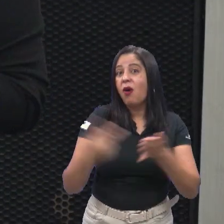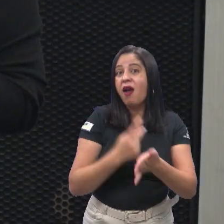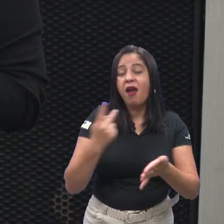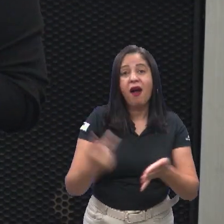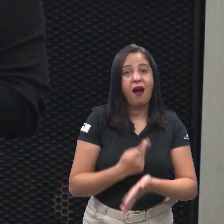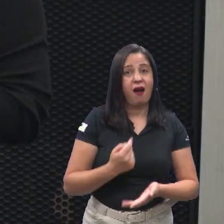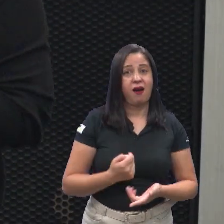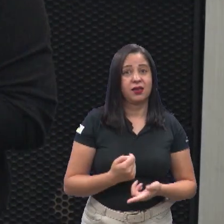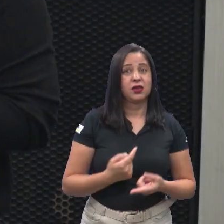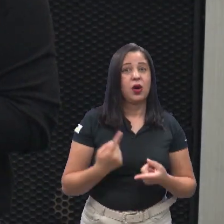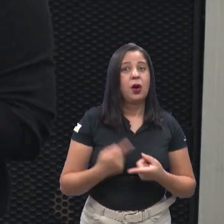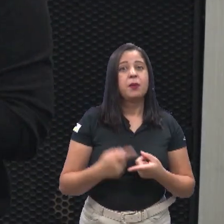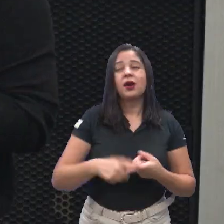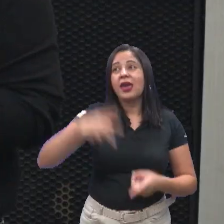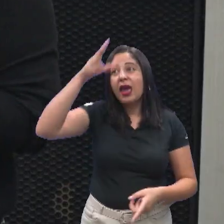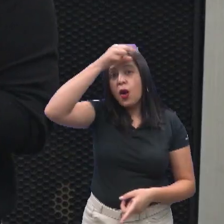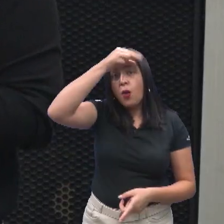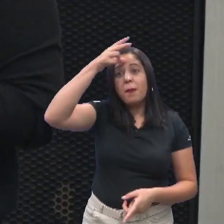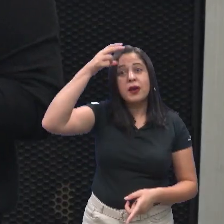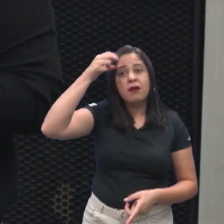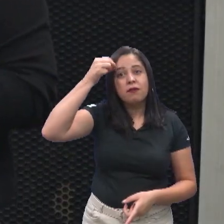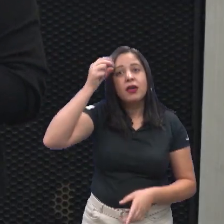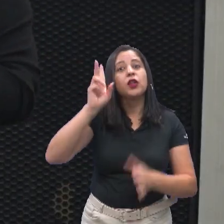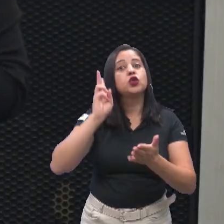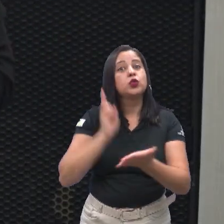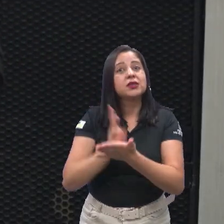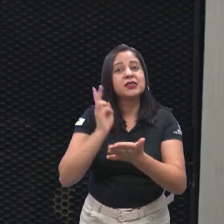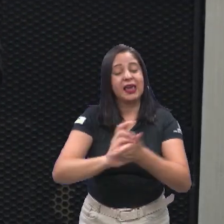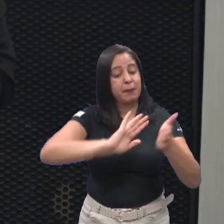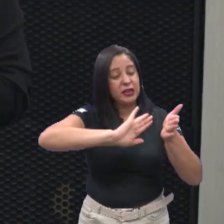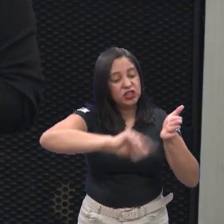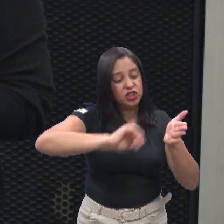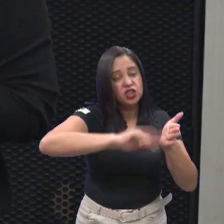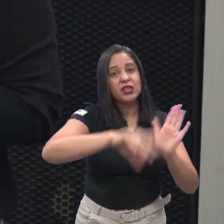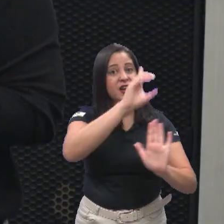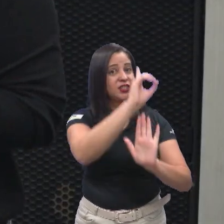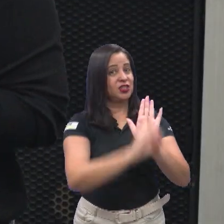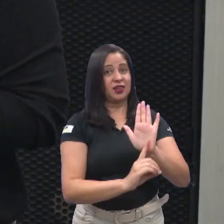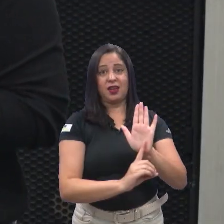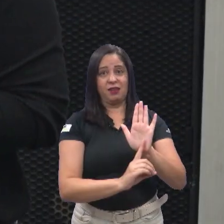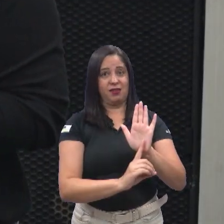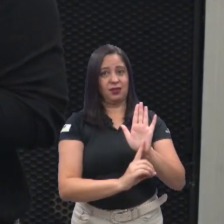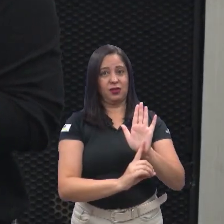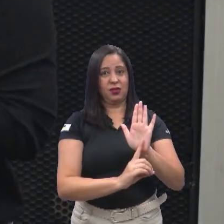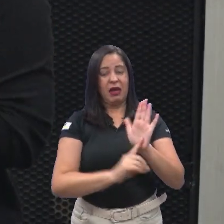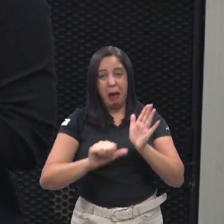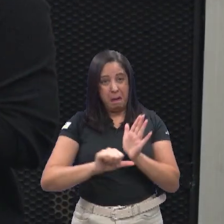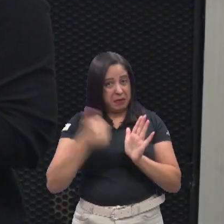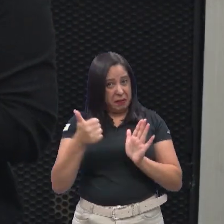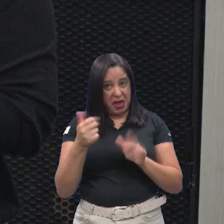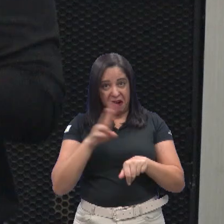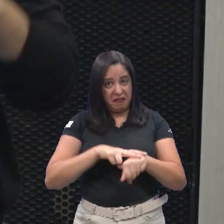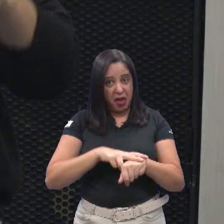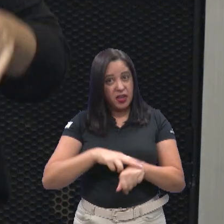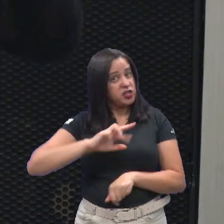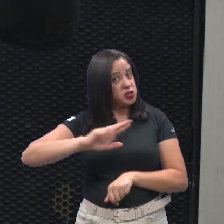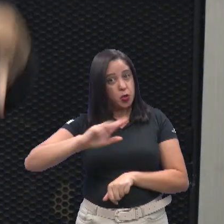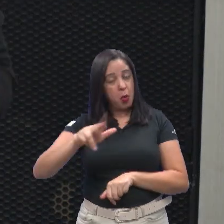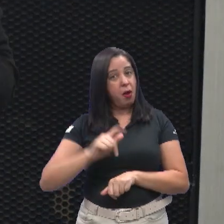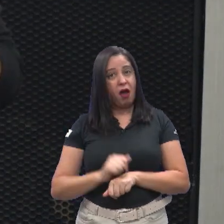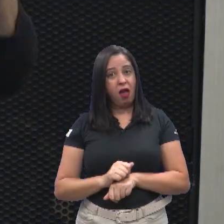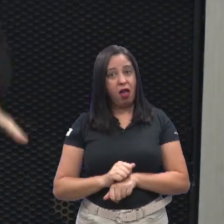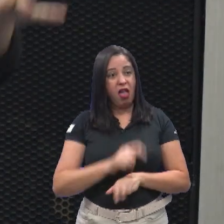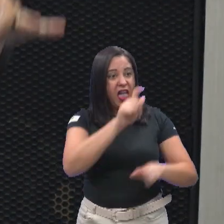e mexe, o prefeito mexe com os direitos dessas pessoas. Não é a primeira vez que eles vêm aqui para brigar por direito